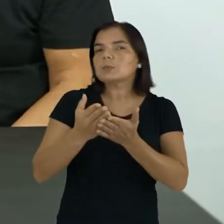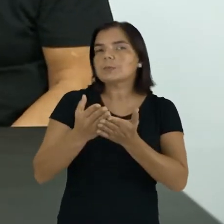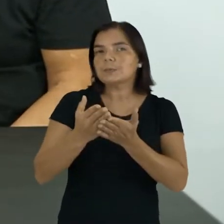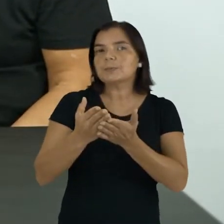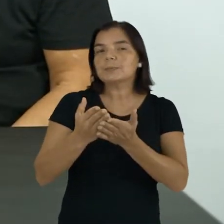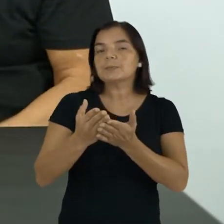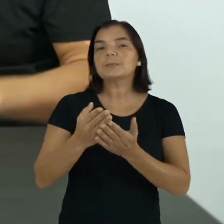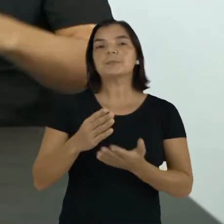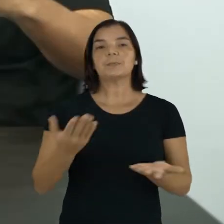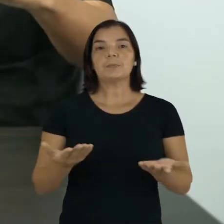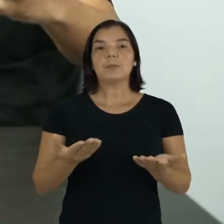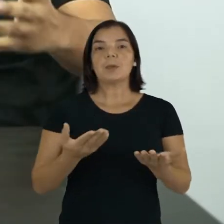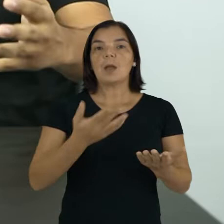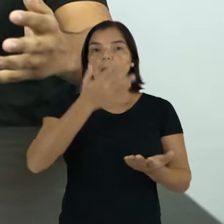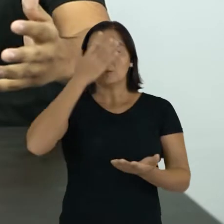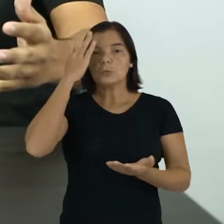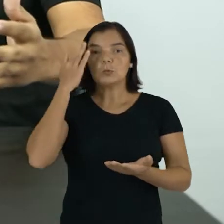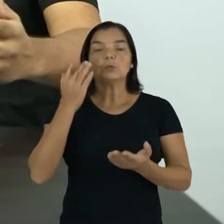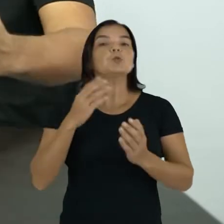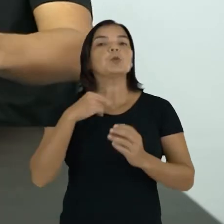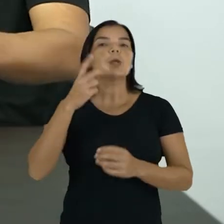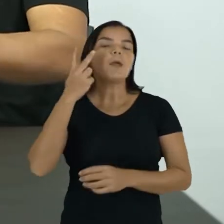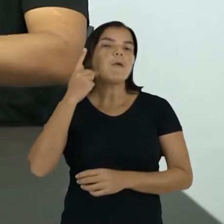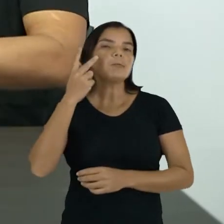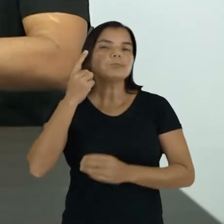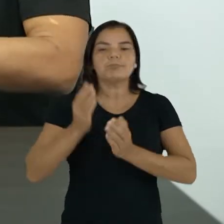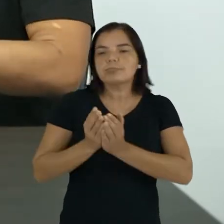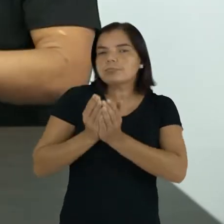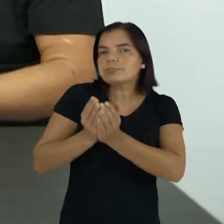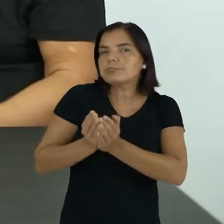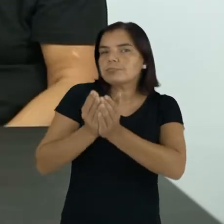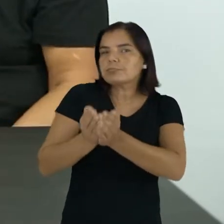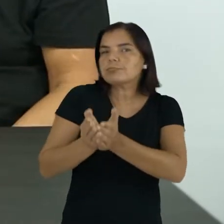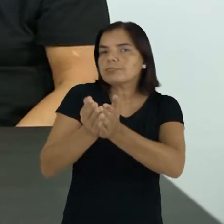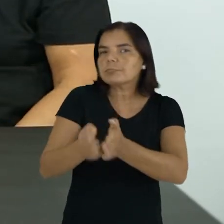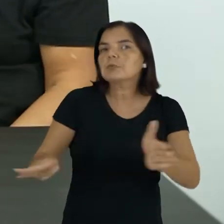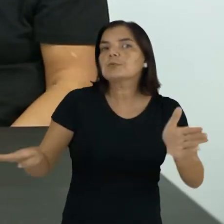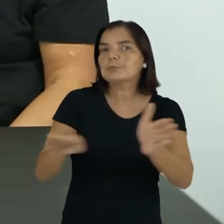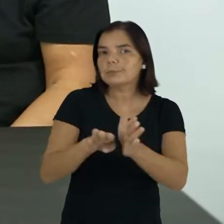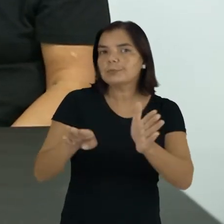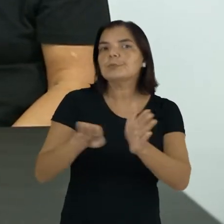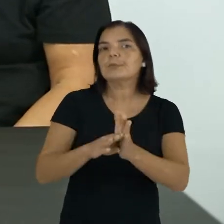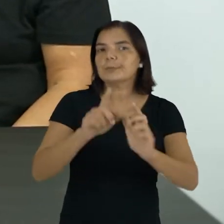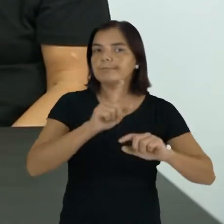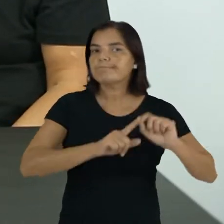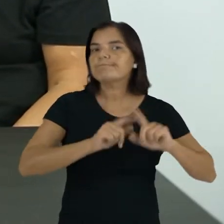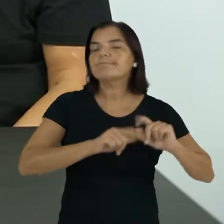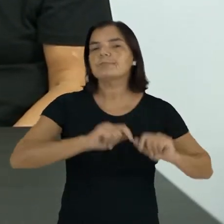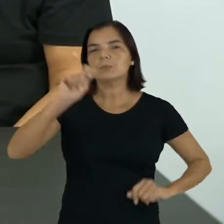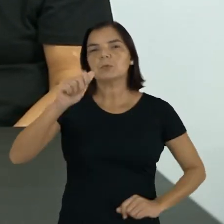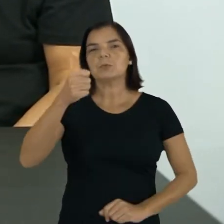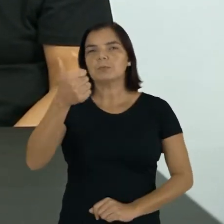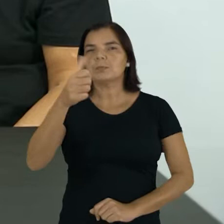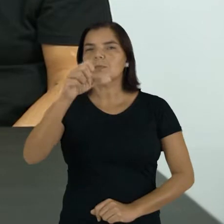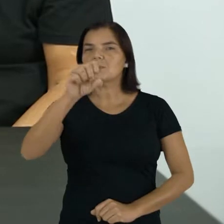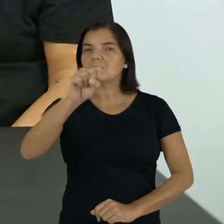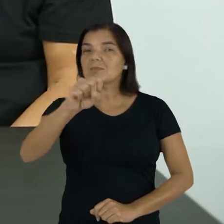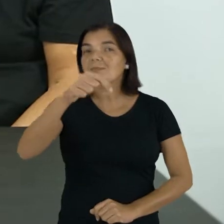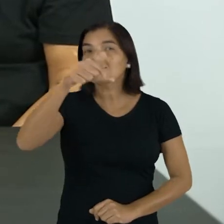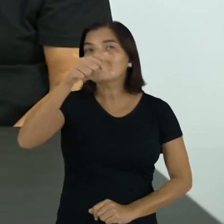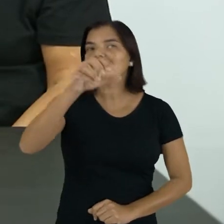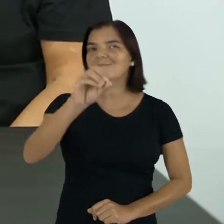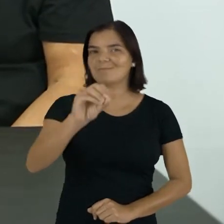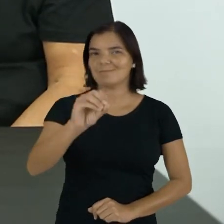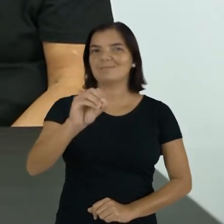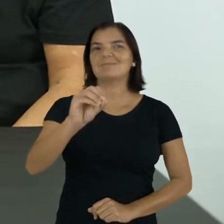sobretudo, quando muitos nordestinos acabaram chegando aqui no território acreano, a partir do ano de 1870,